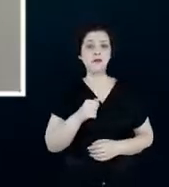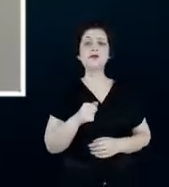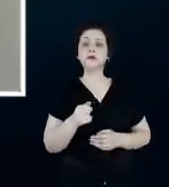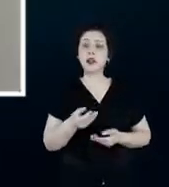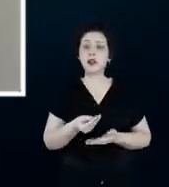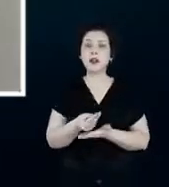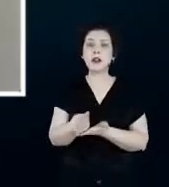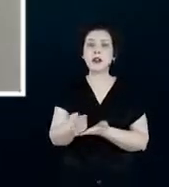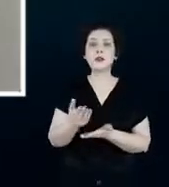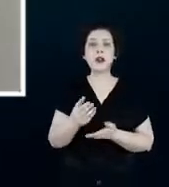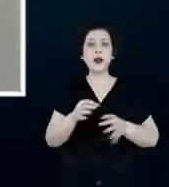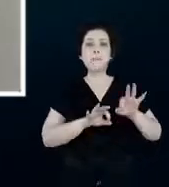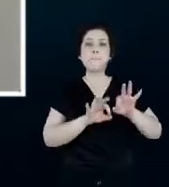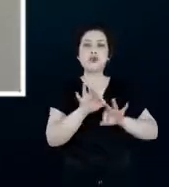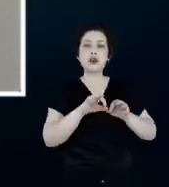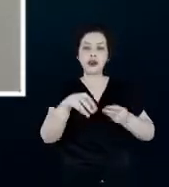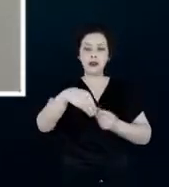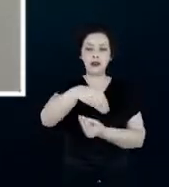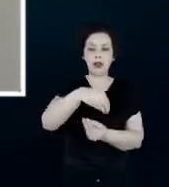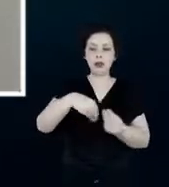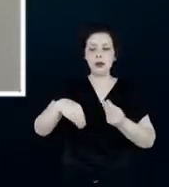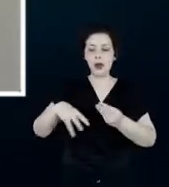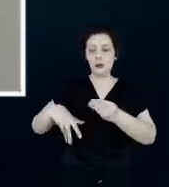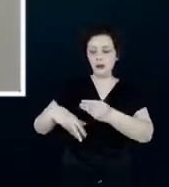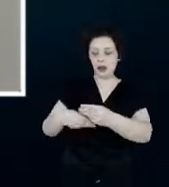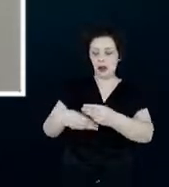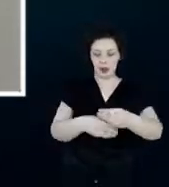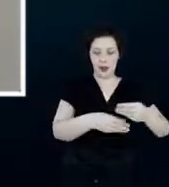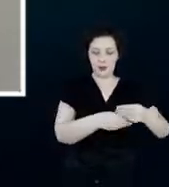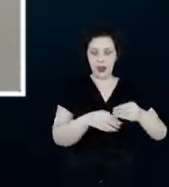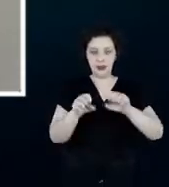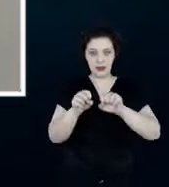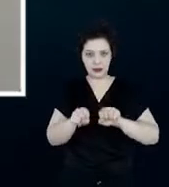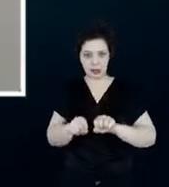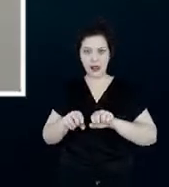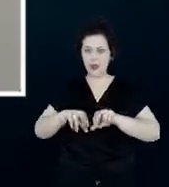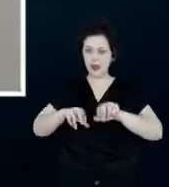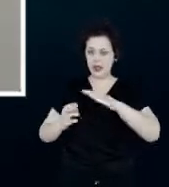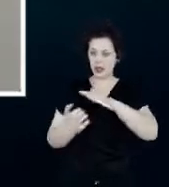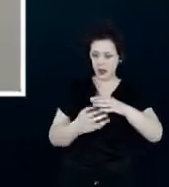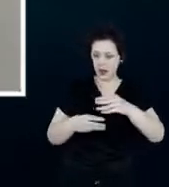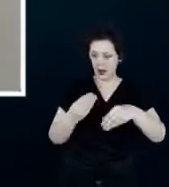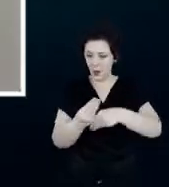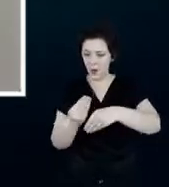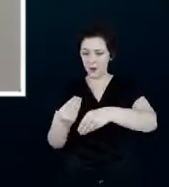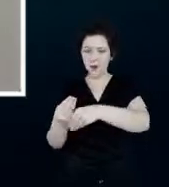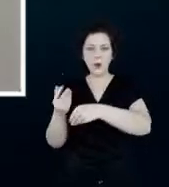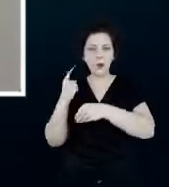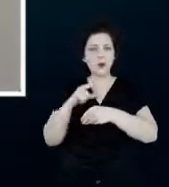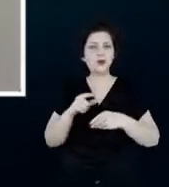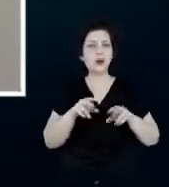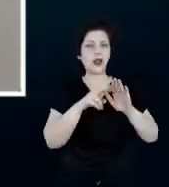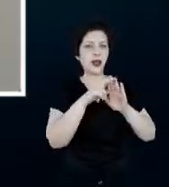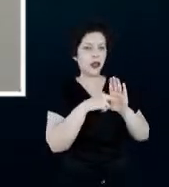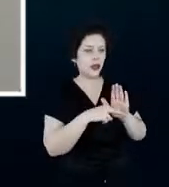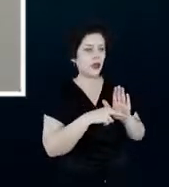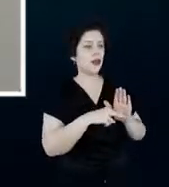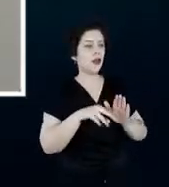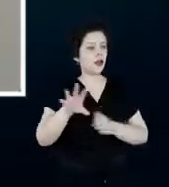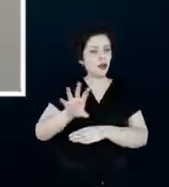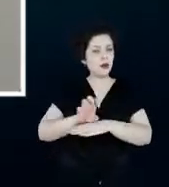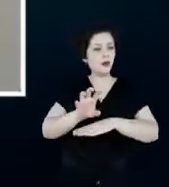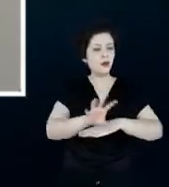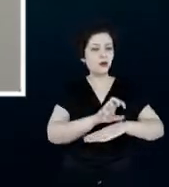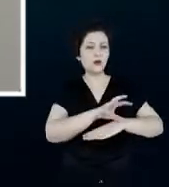então projetos híbridos. Então, eu acho que a gente está criando regras que possibilitem esse suprimento da forma